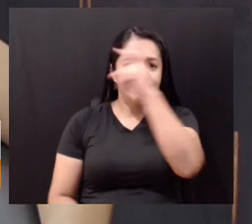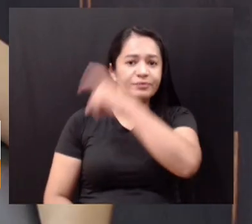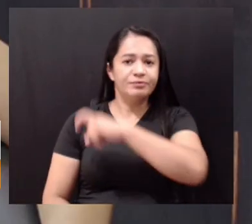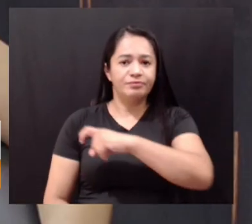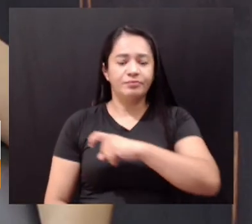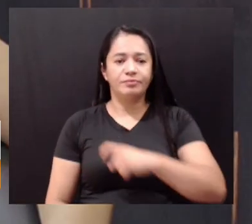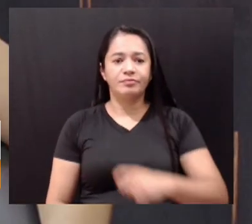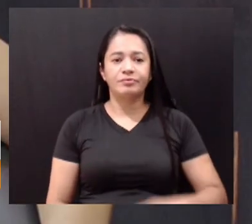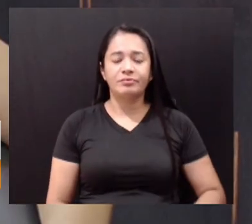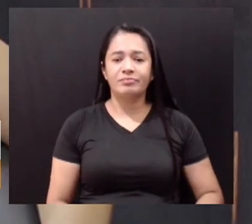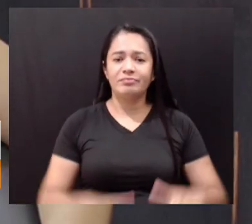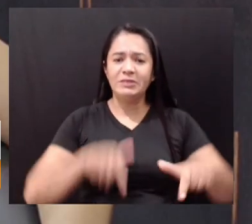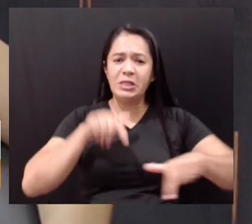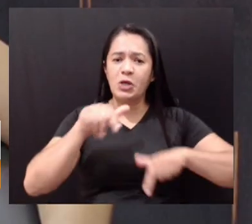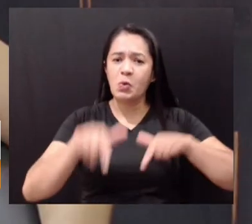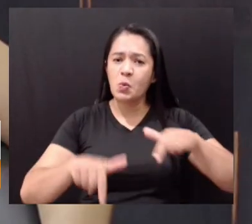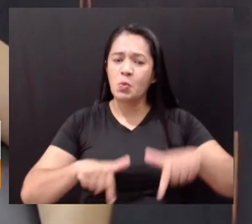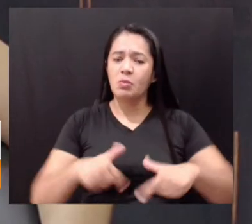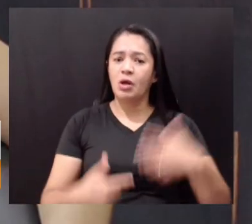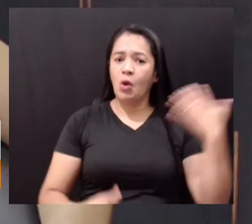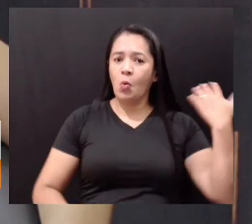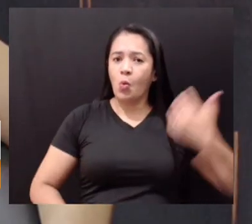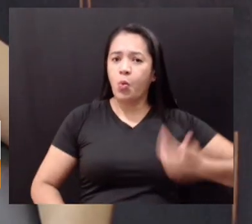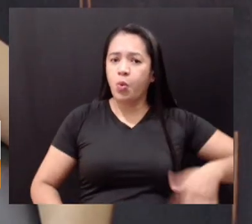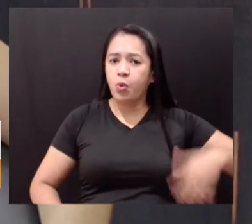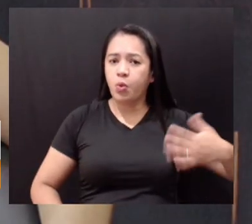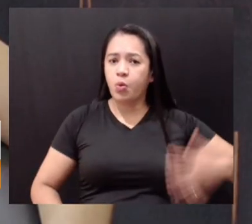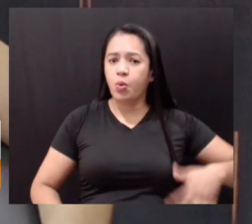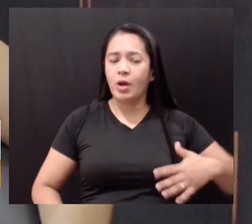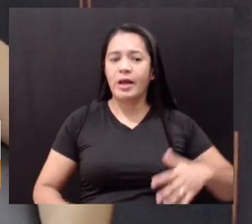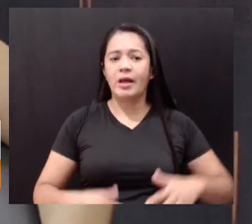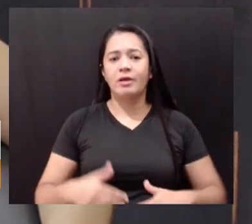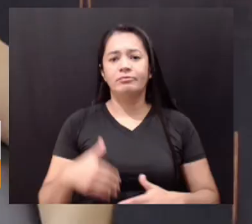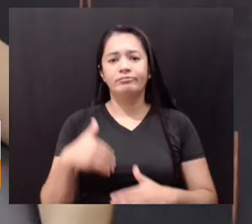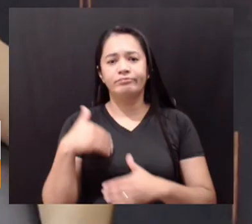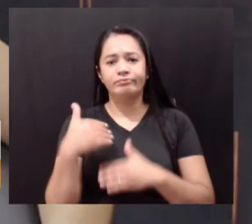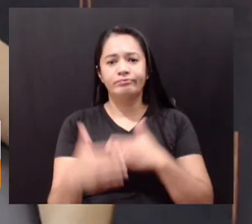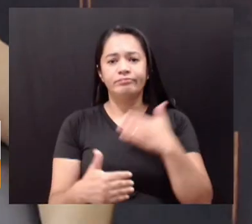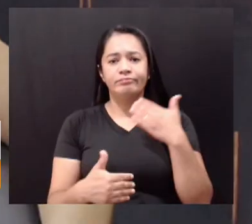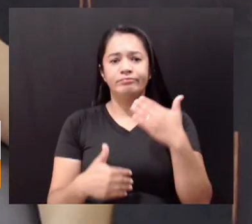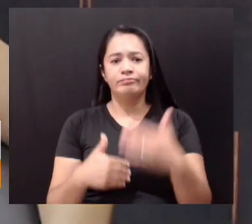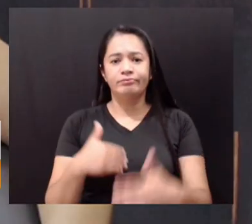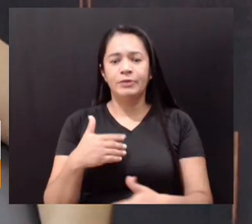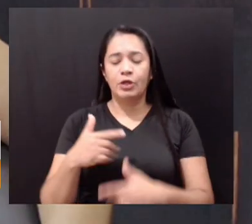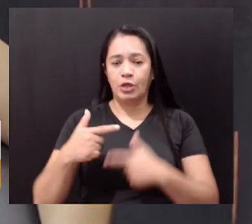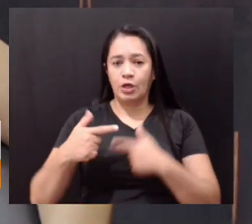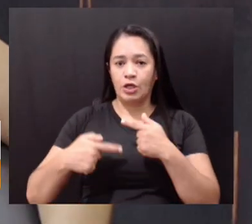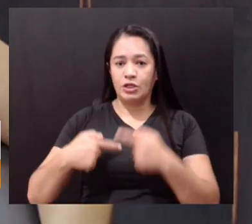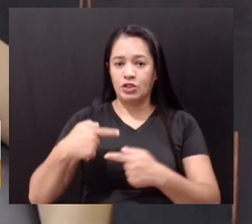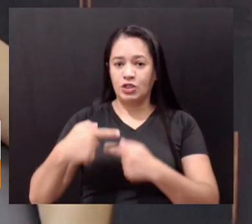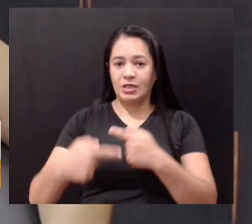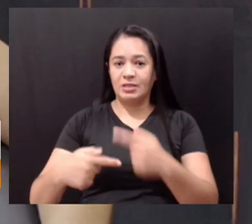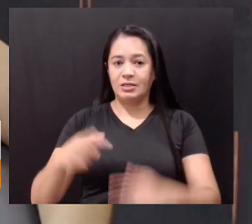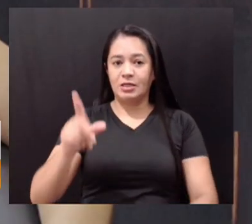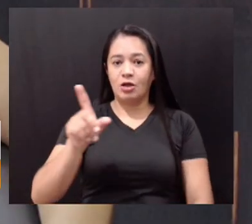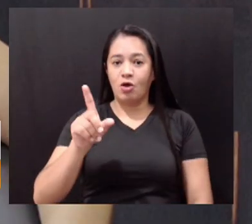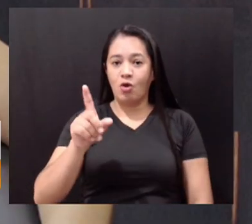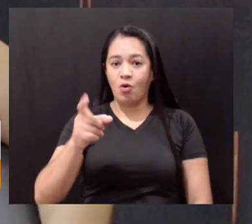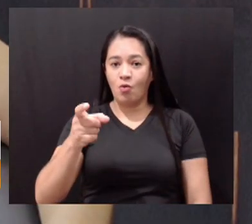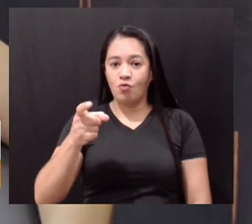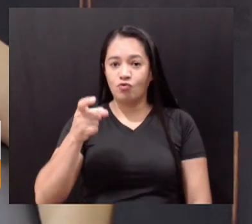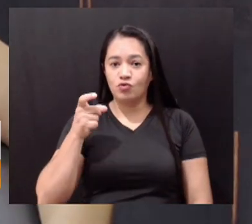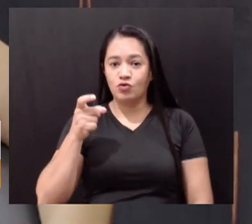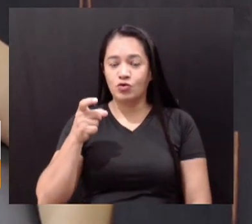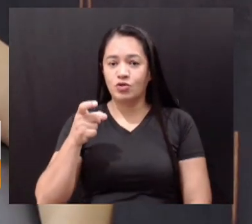trabalho duro. E logo depois veio, né, a outra geração, que é a geração X, que a gente que eu sou se eu